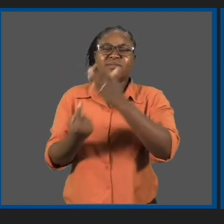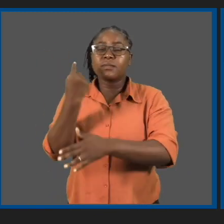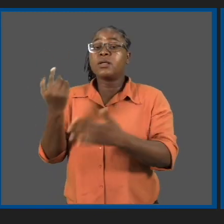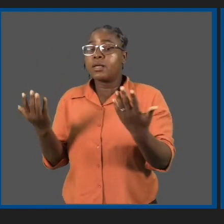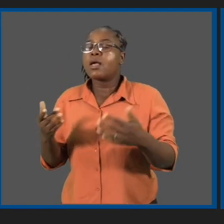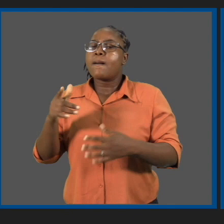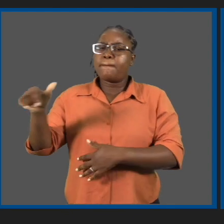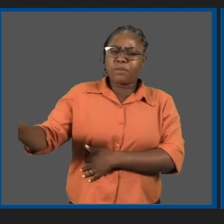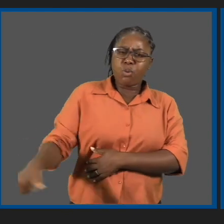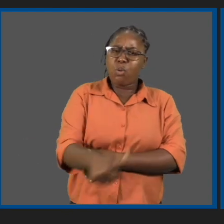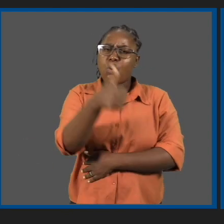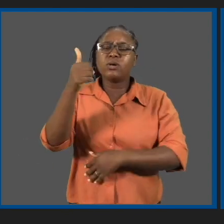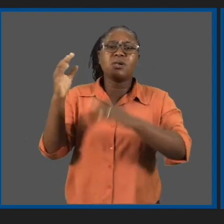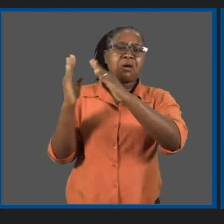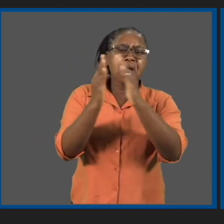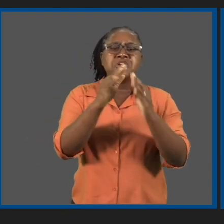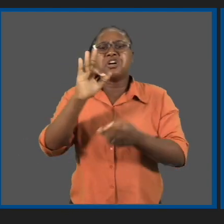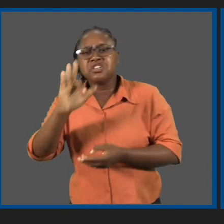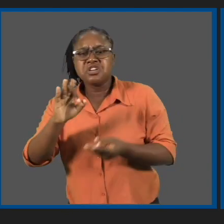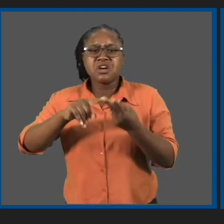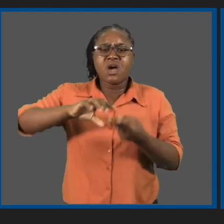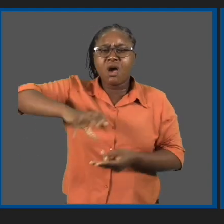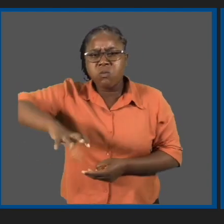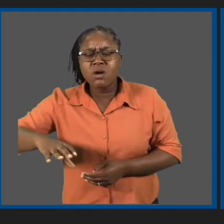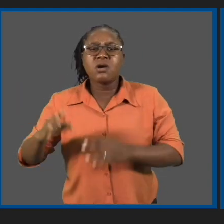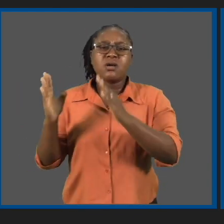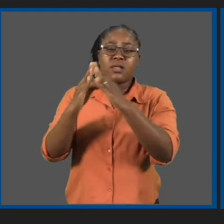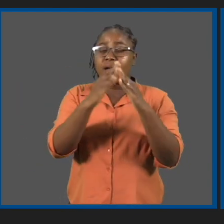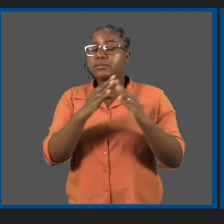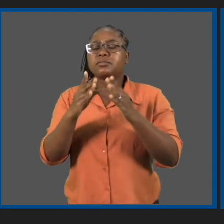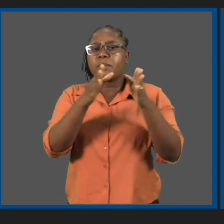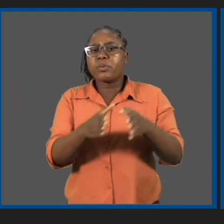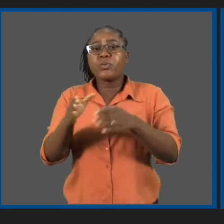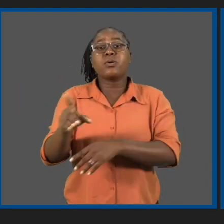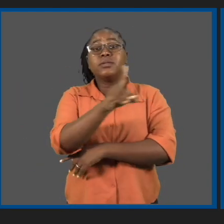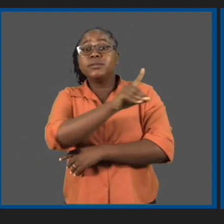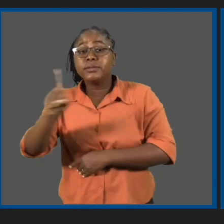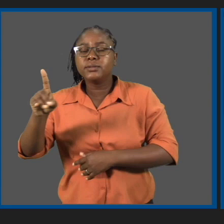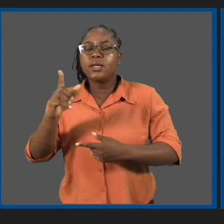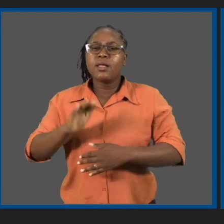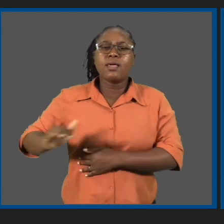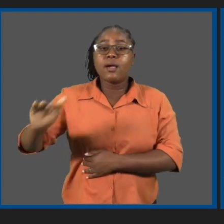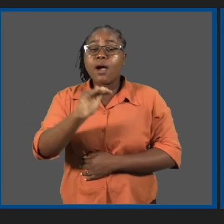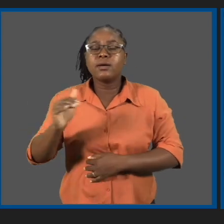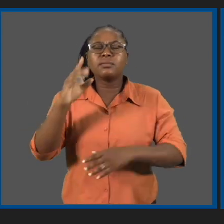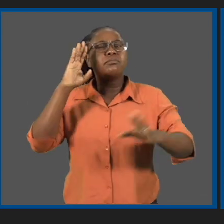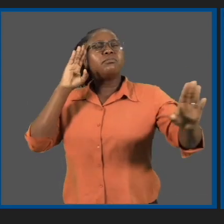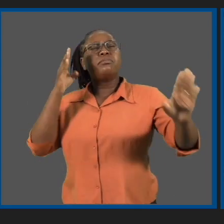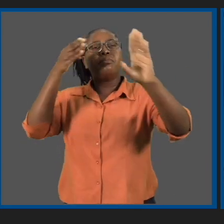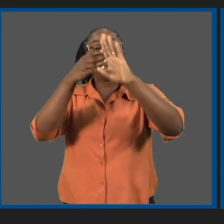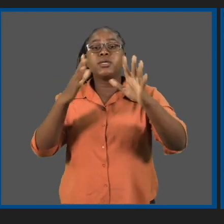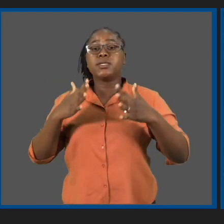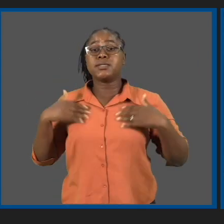condições de saneamento com foco nas pessoas com deficiência naquela região moçambicana. O objetivo é garantir